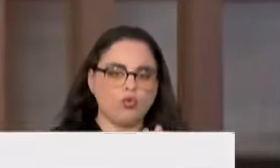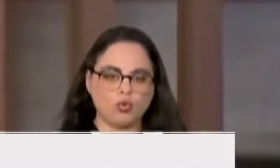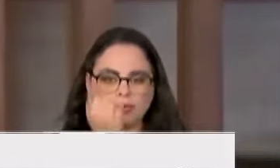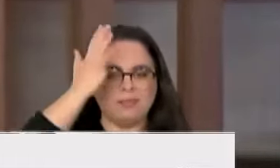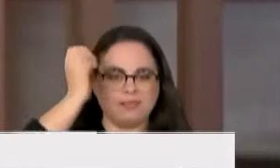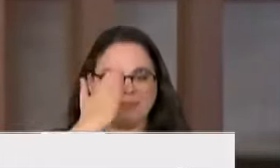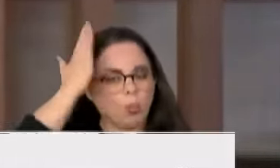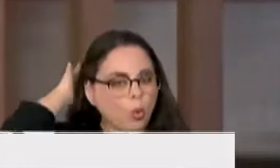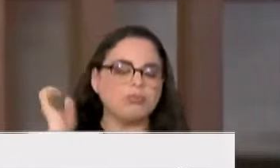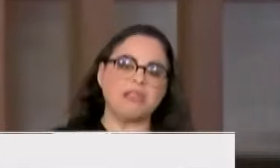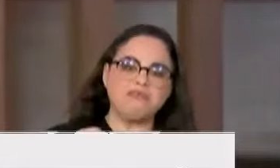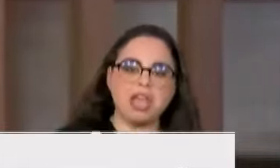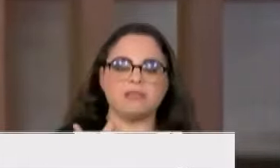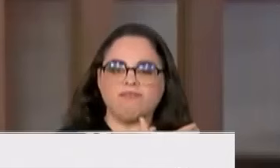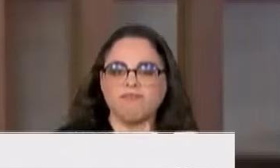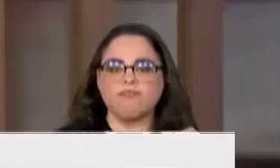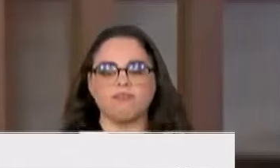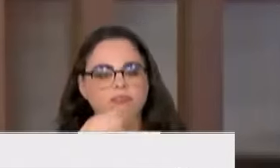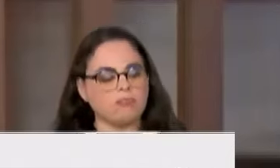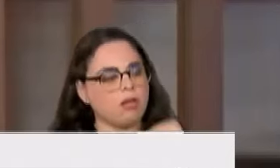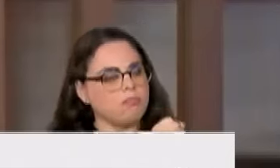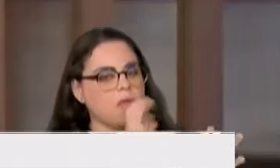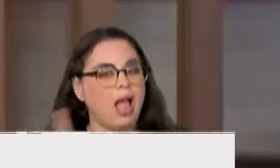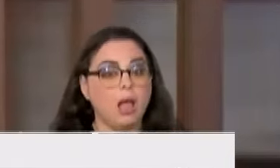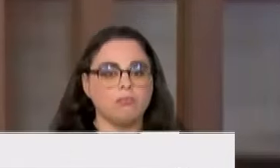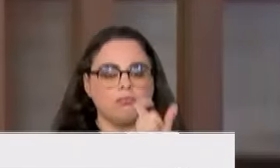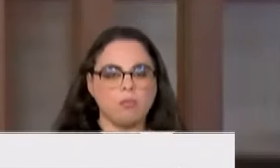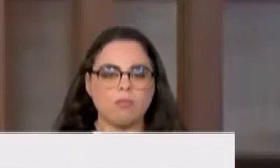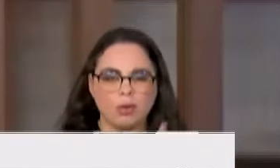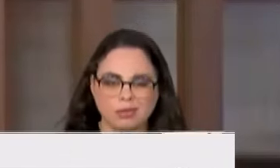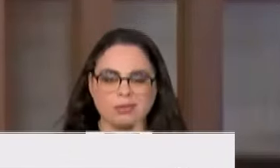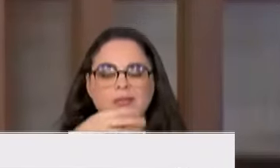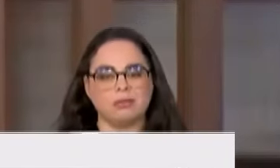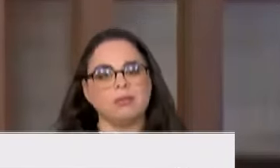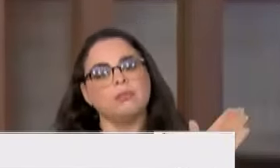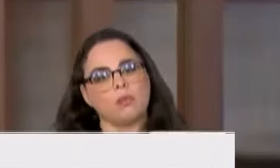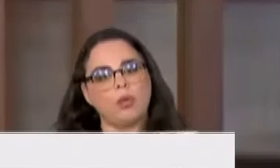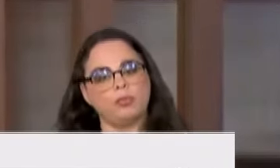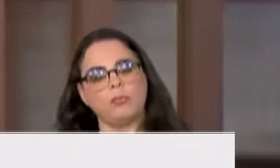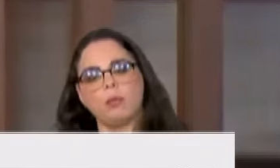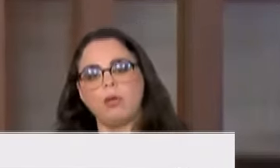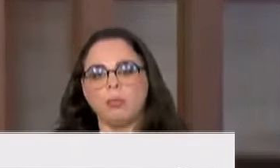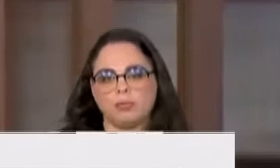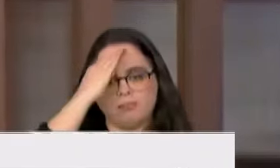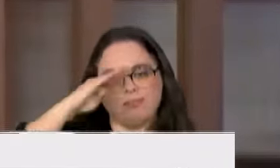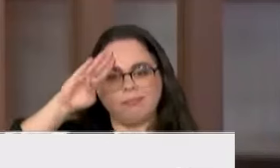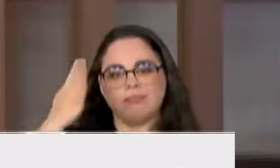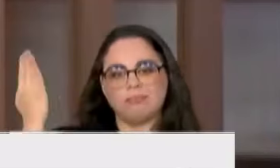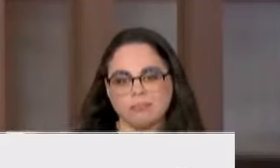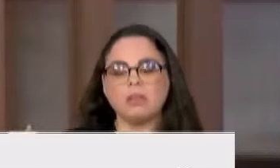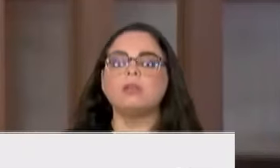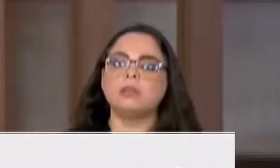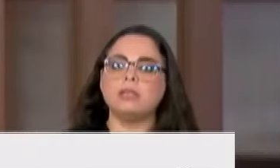Defesa e a Força Aérea, dentro desses números, dessas proporções declarados pelo Brigadeiro Damasceno, e